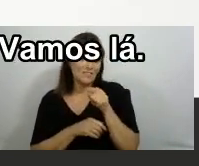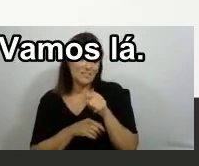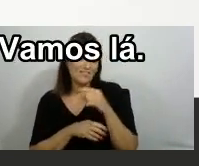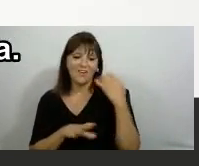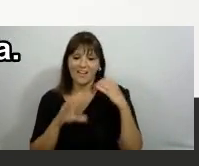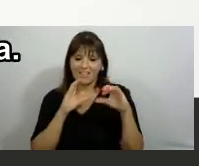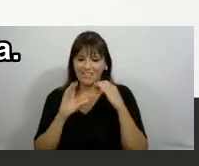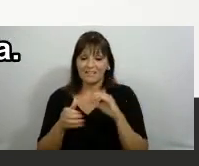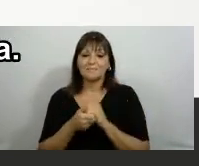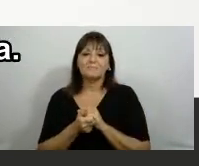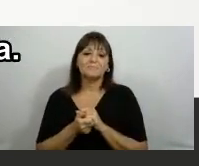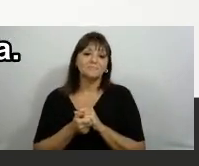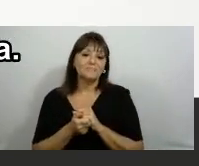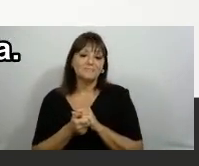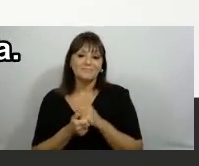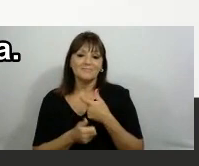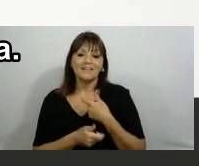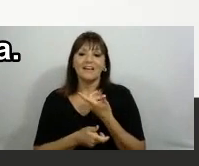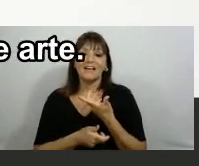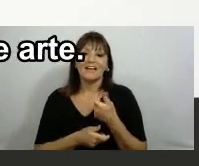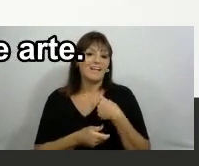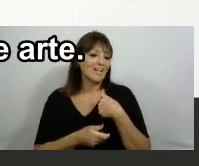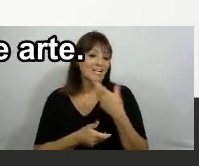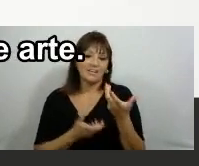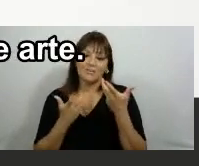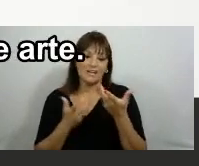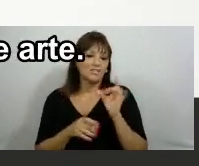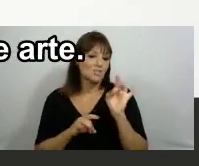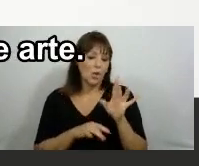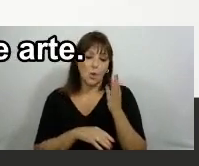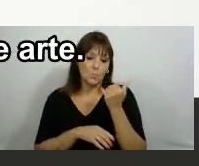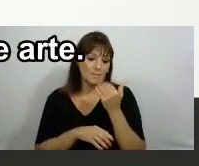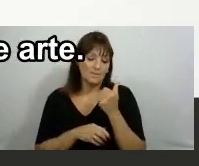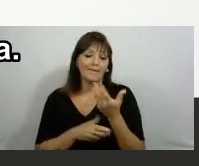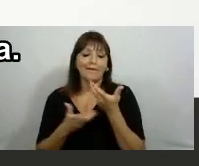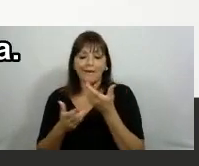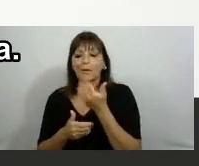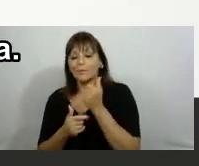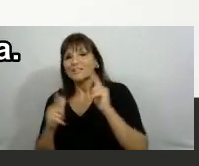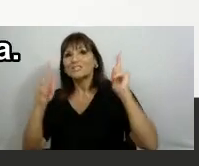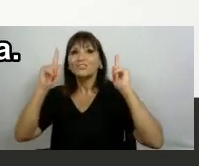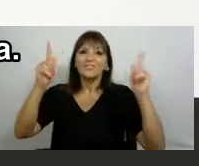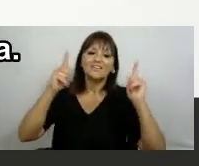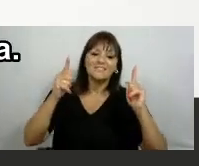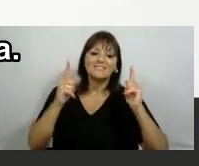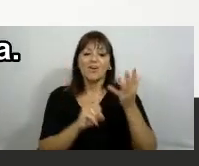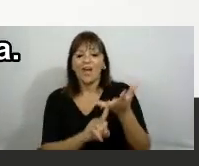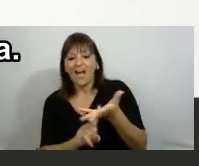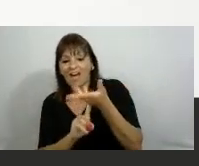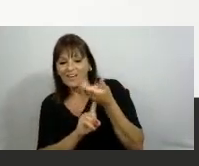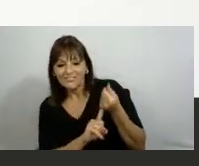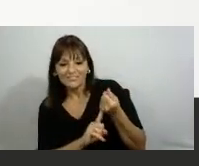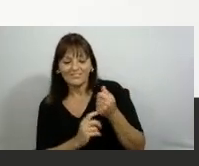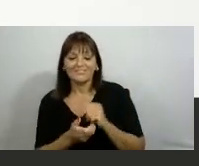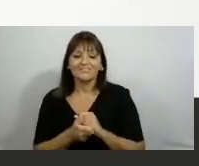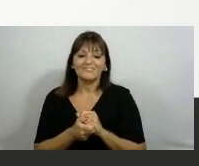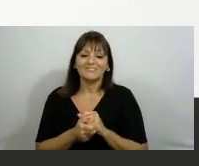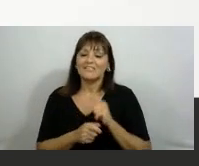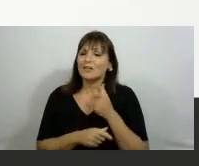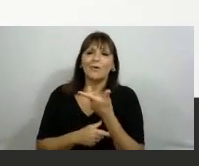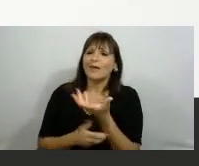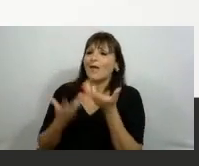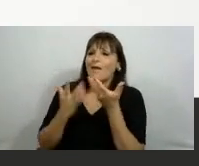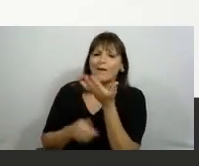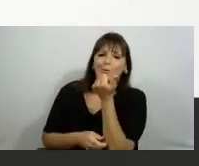lá. A gente não quer só comida, a gente quer comida, diversão e arte. A gente não quer só comida, a gente